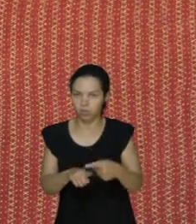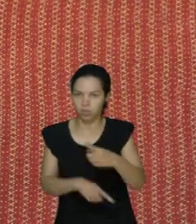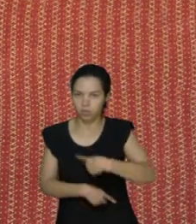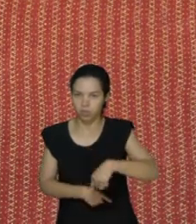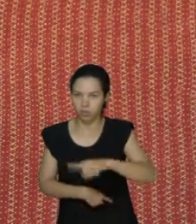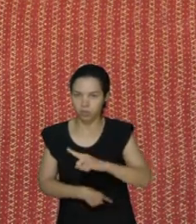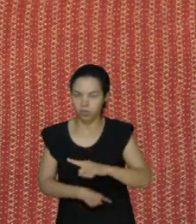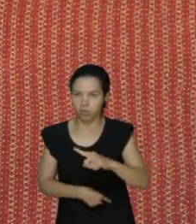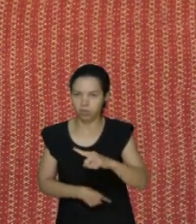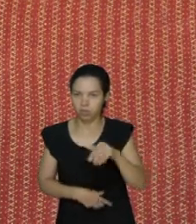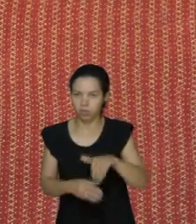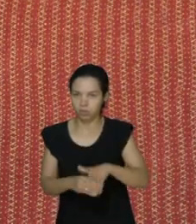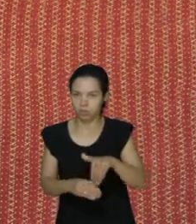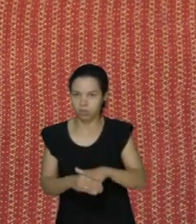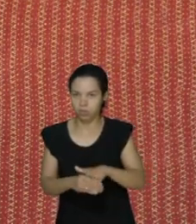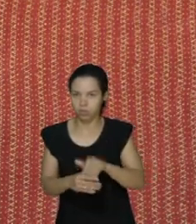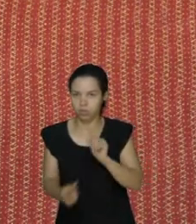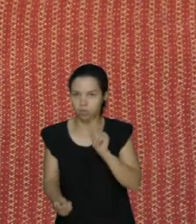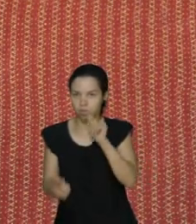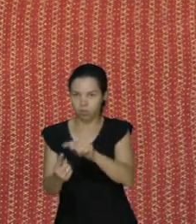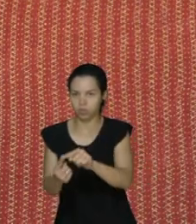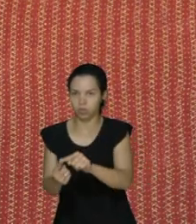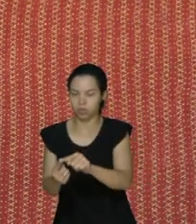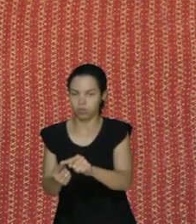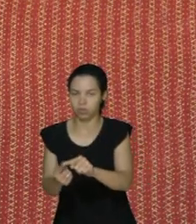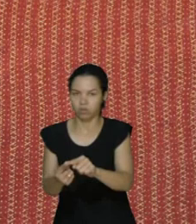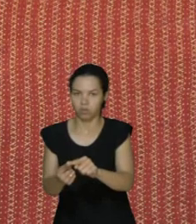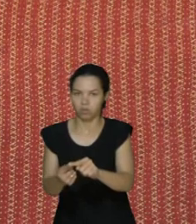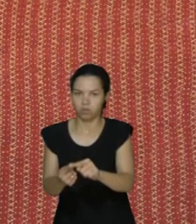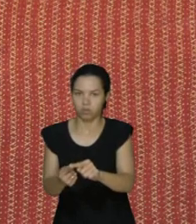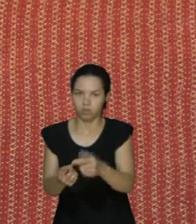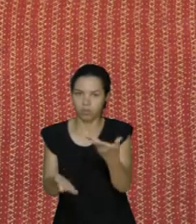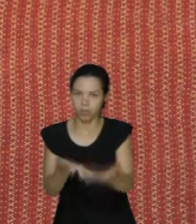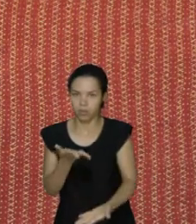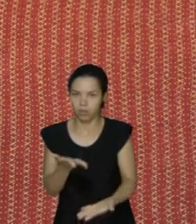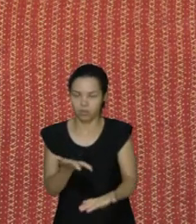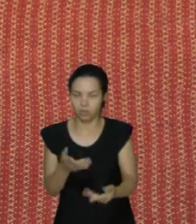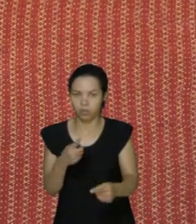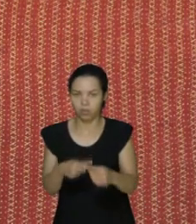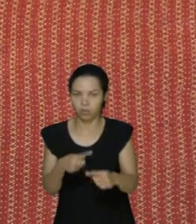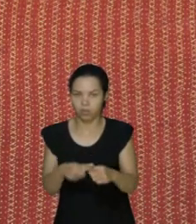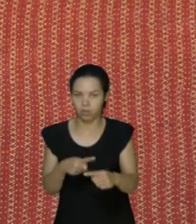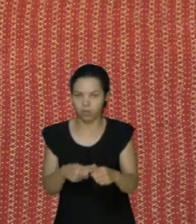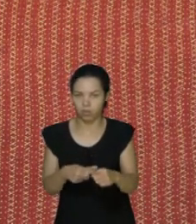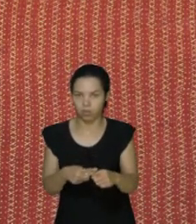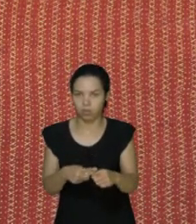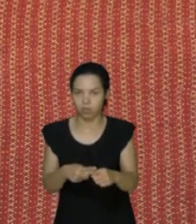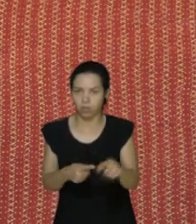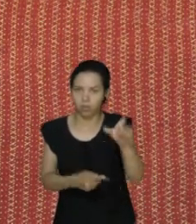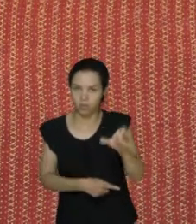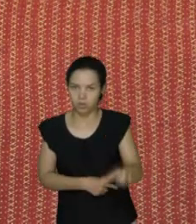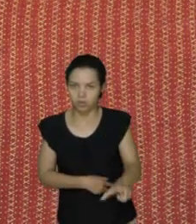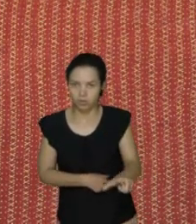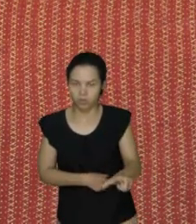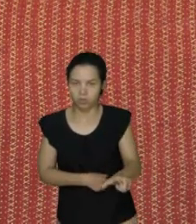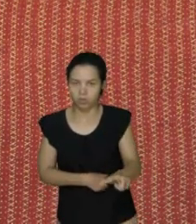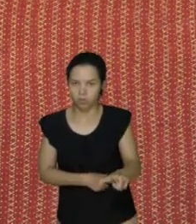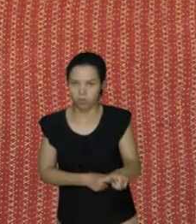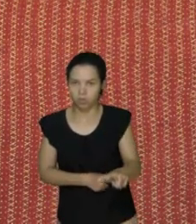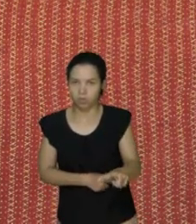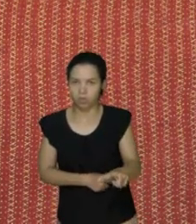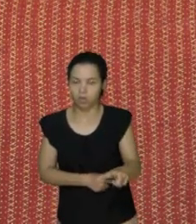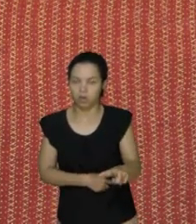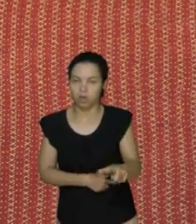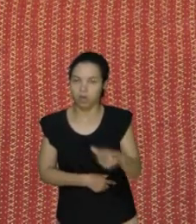uma matéria que vai perder totalmente o sentido dela, porque uma coisa que o paciente de câncer não tem é tempo. E